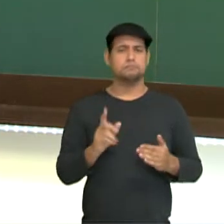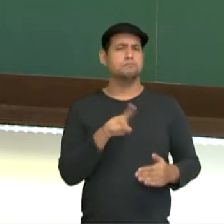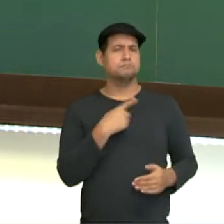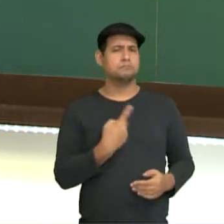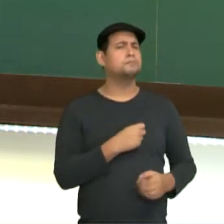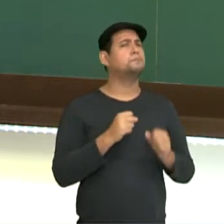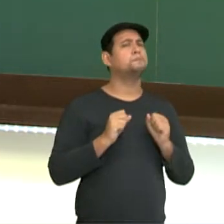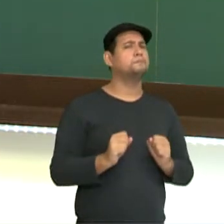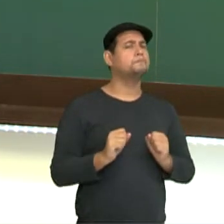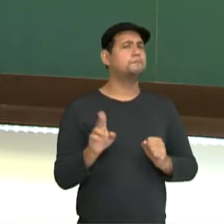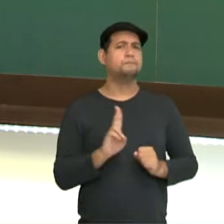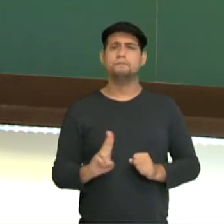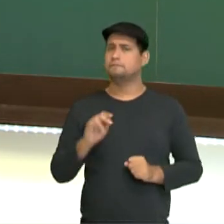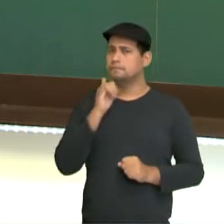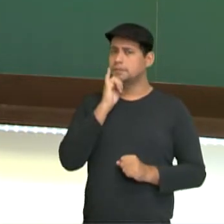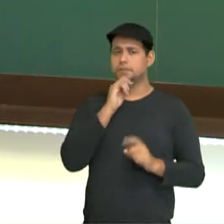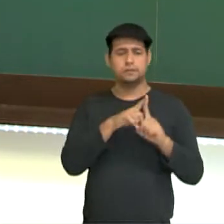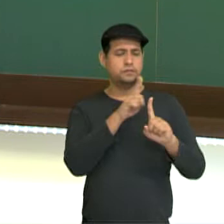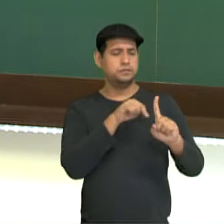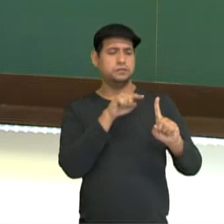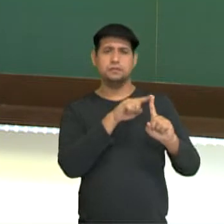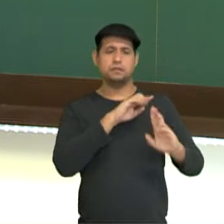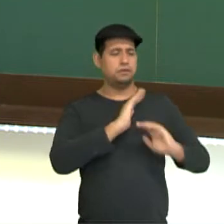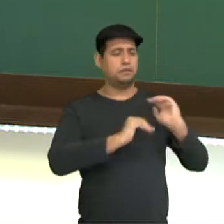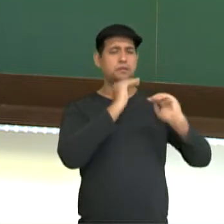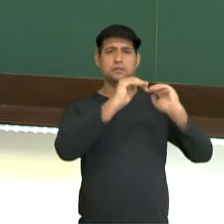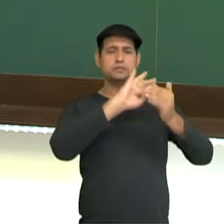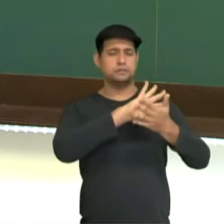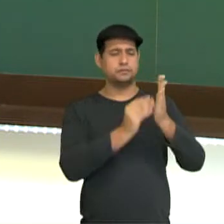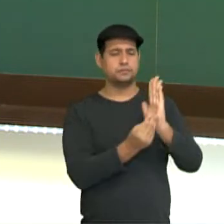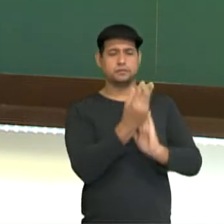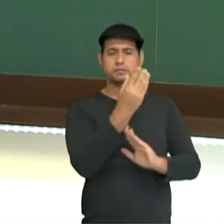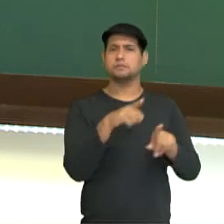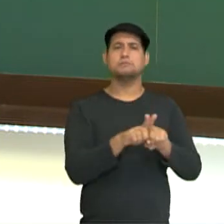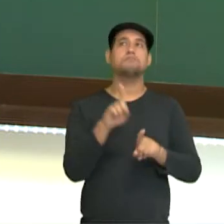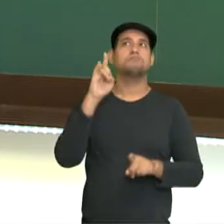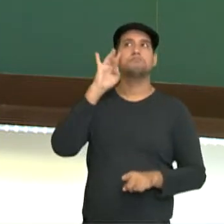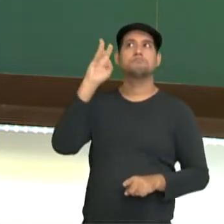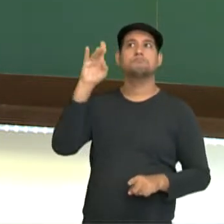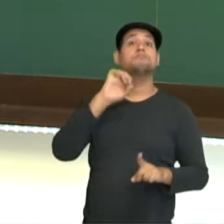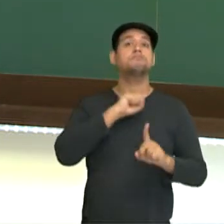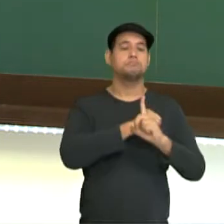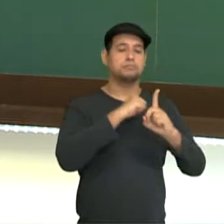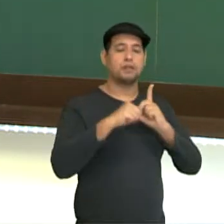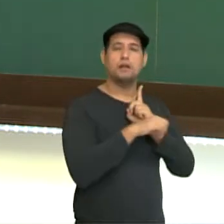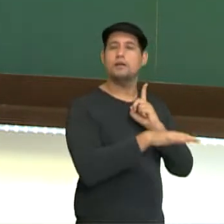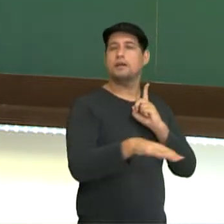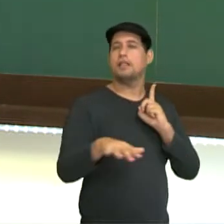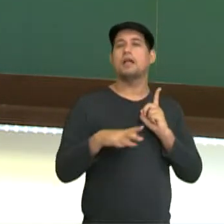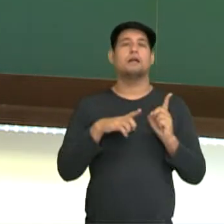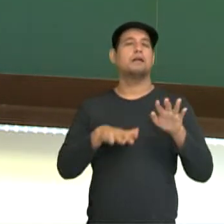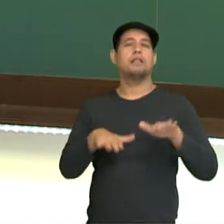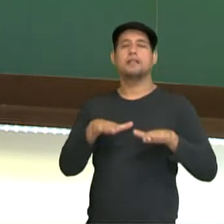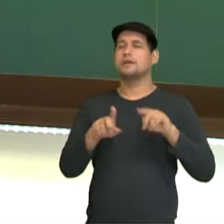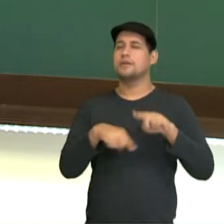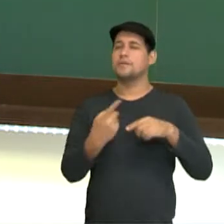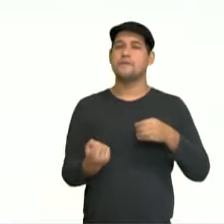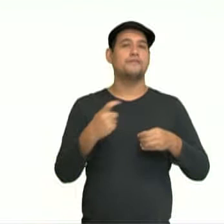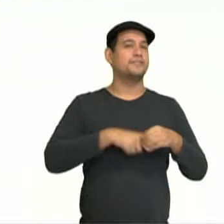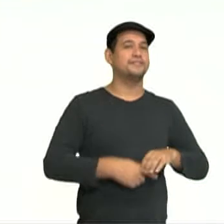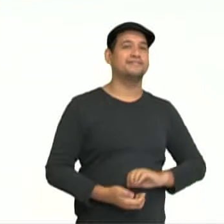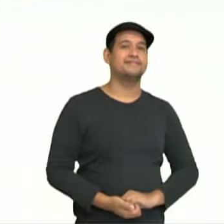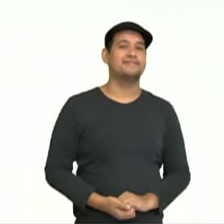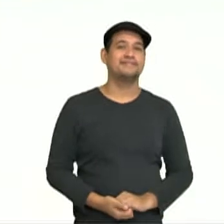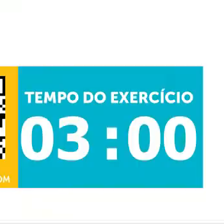podemos, usando, por exemplo, os Objetivos de Desenvolvimento Sustentável, imaginar uma sociedade mais equilibrada. Voltamos já já.